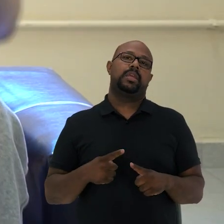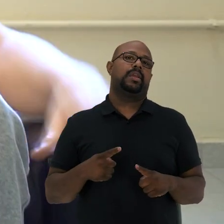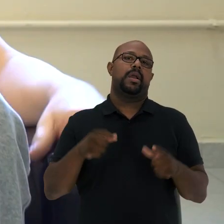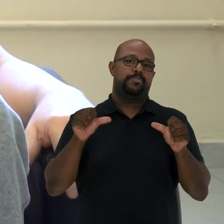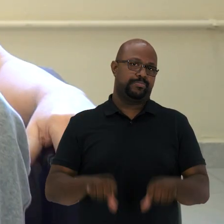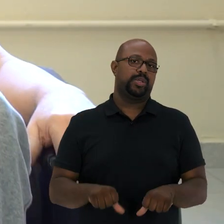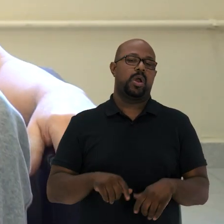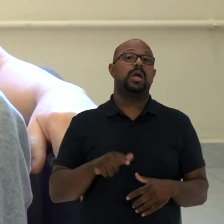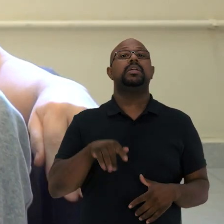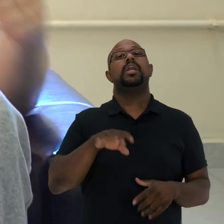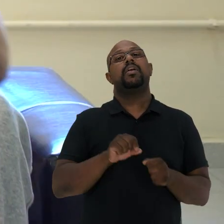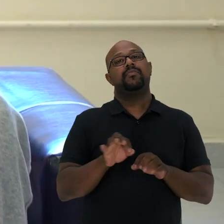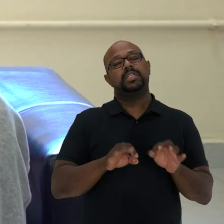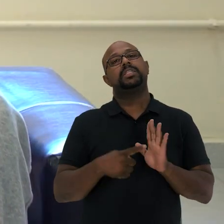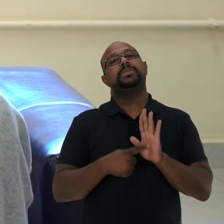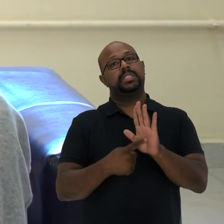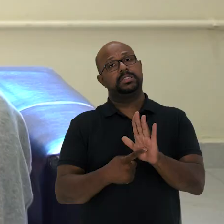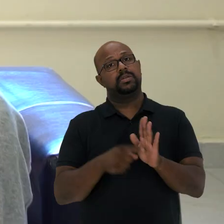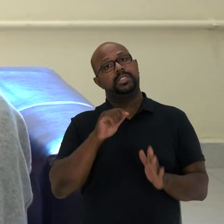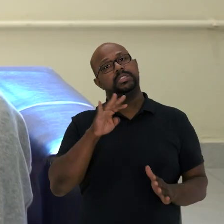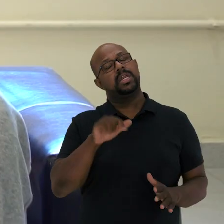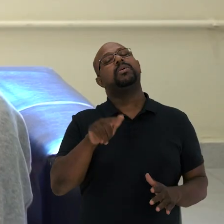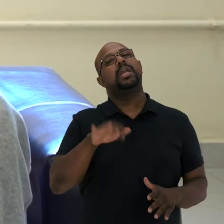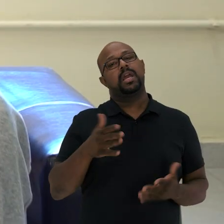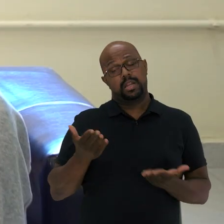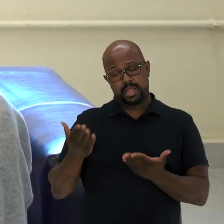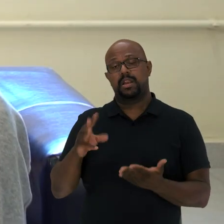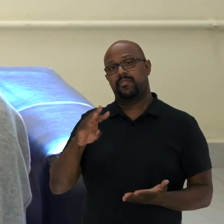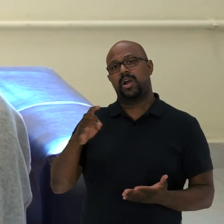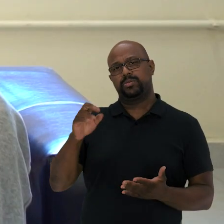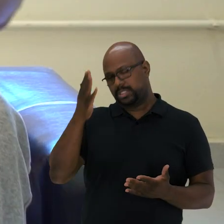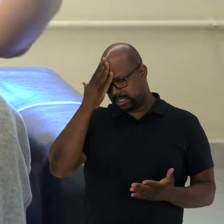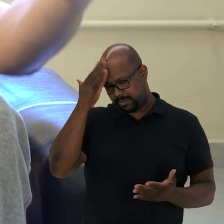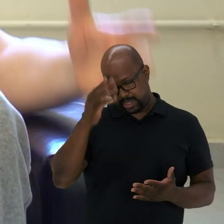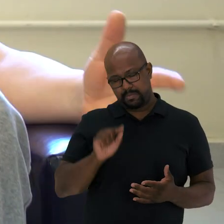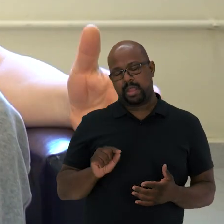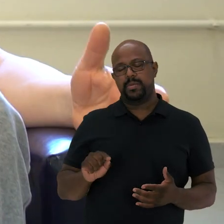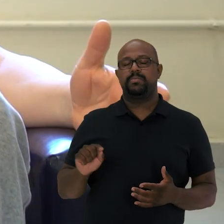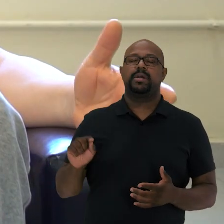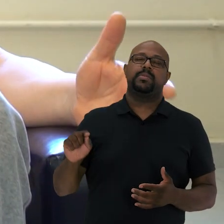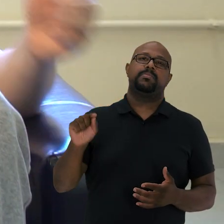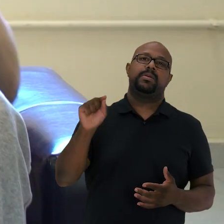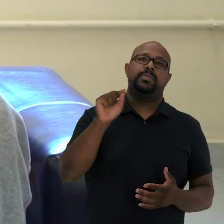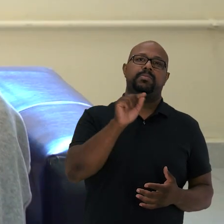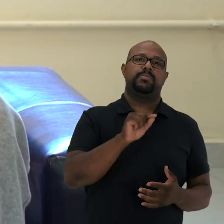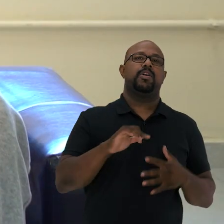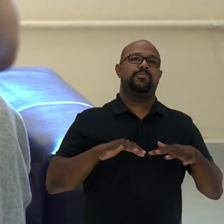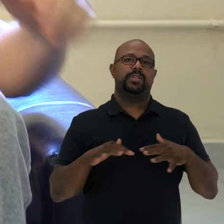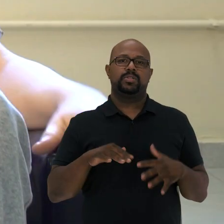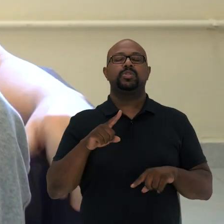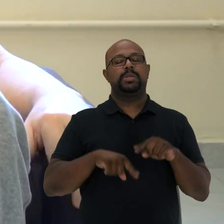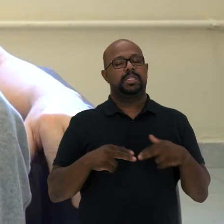que... Né? E quem fazia essa apresentação inicial para a gente, quem era? Era ele, ele sabia os pontos onde estavam